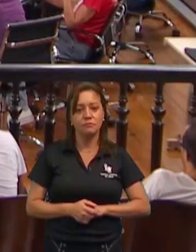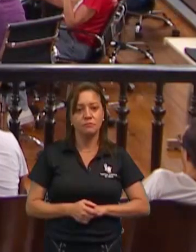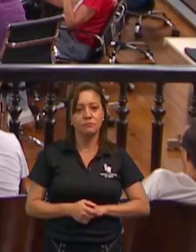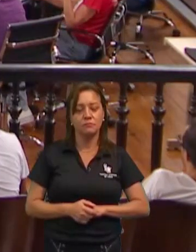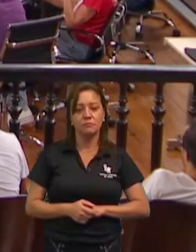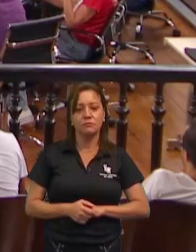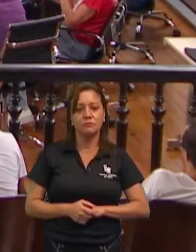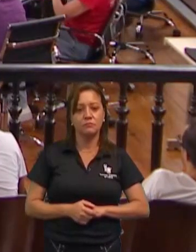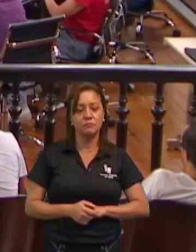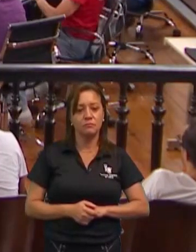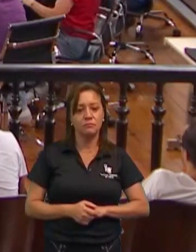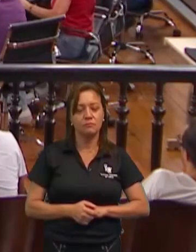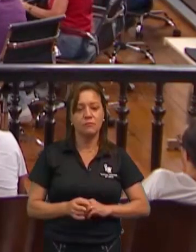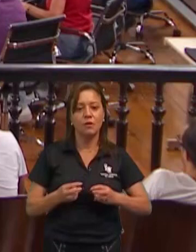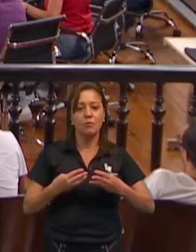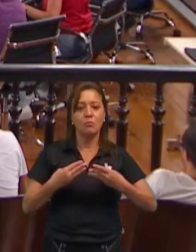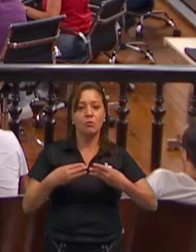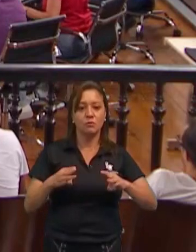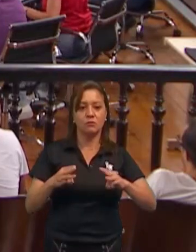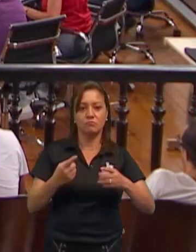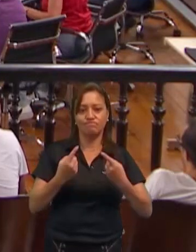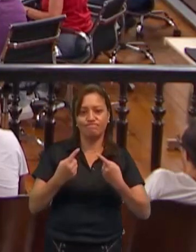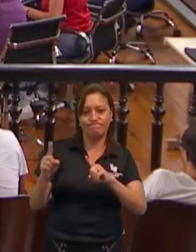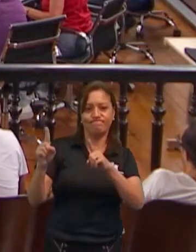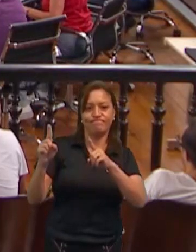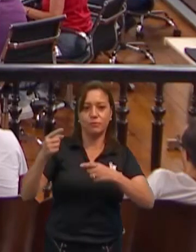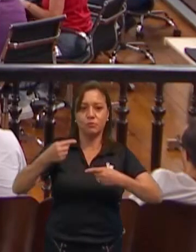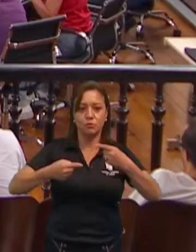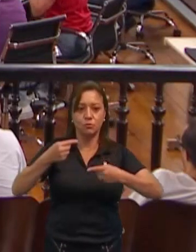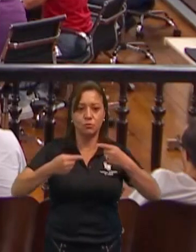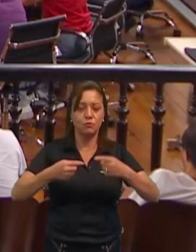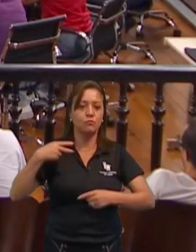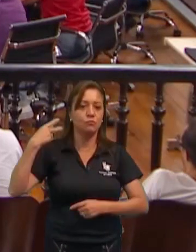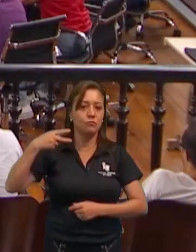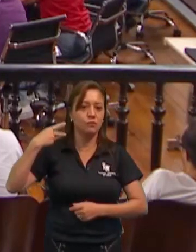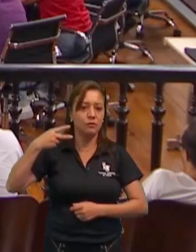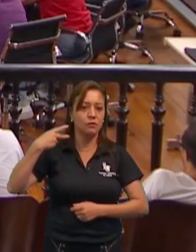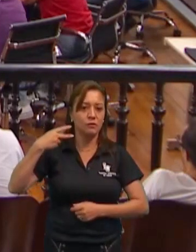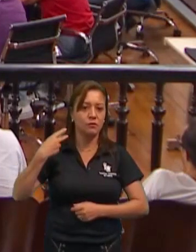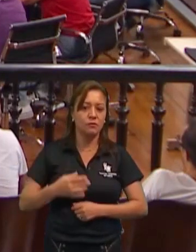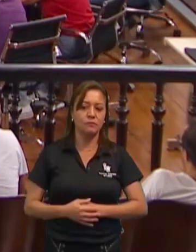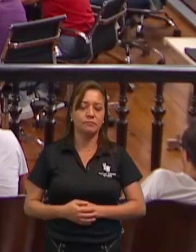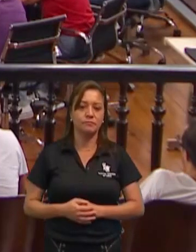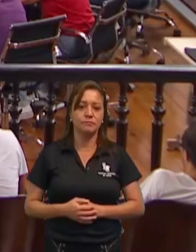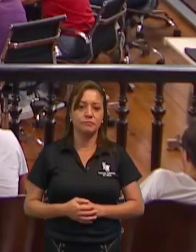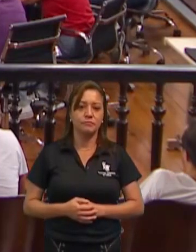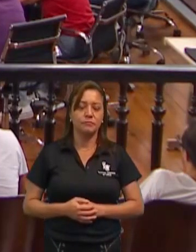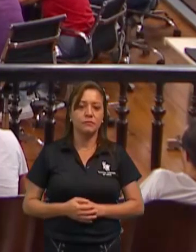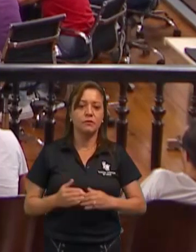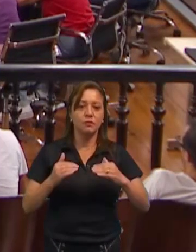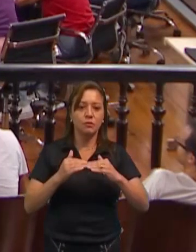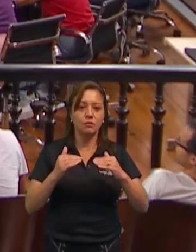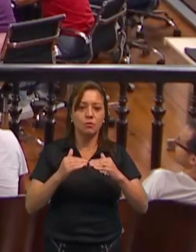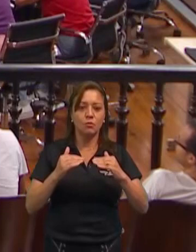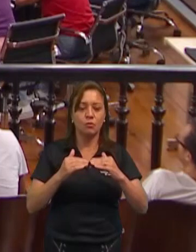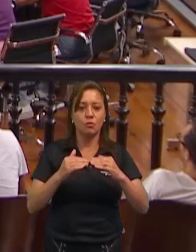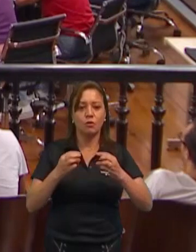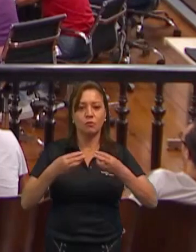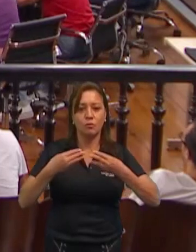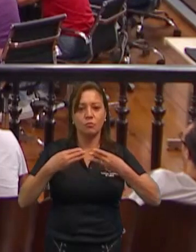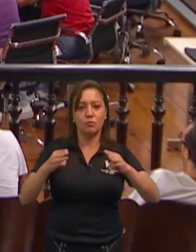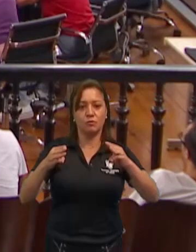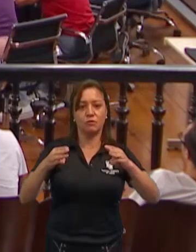Moção de repúdio em discussão. Os vereadores e vereadoras que concordam com a moção de